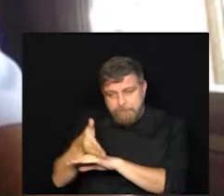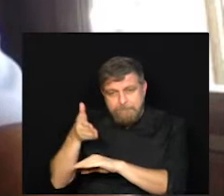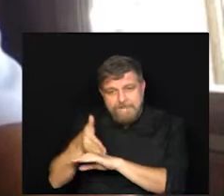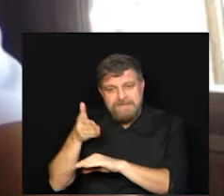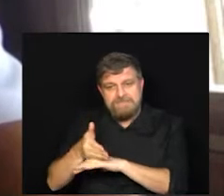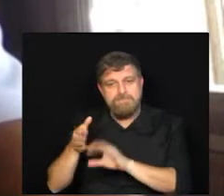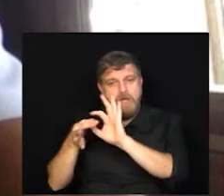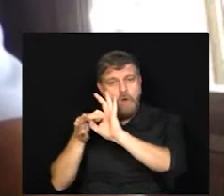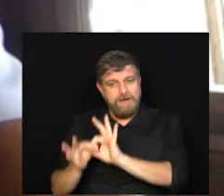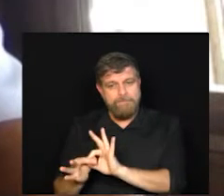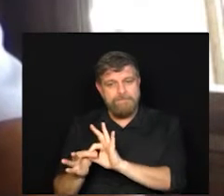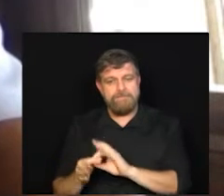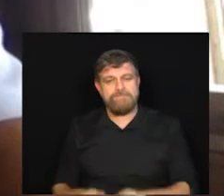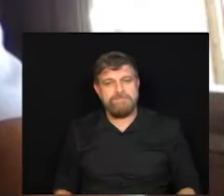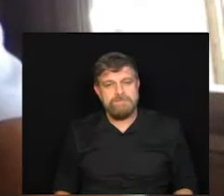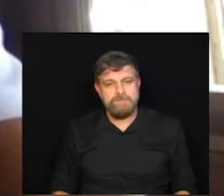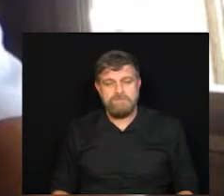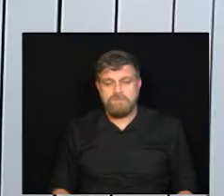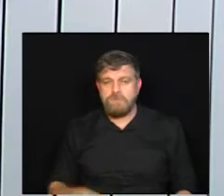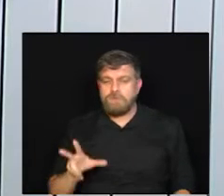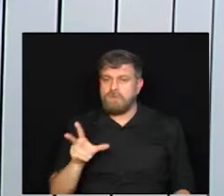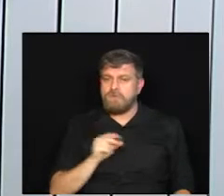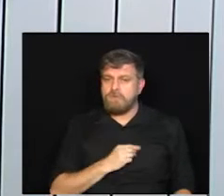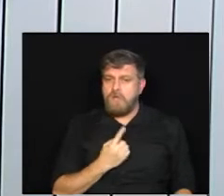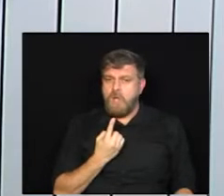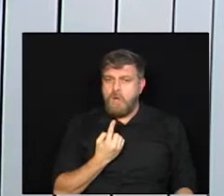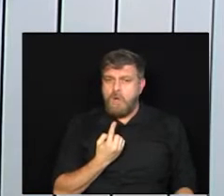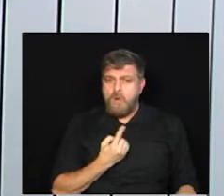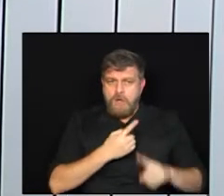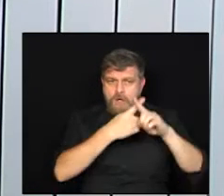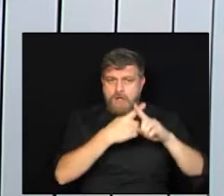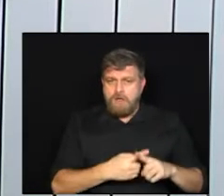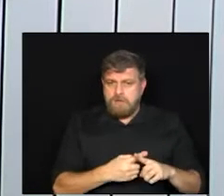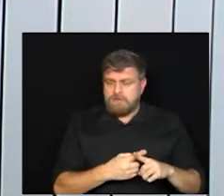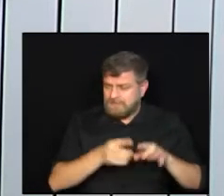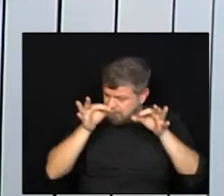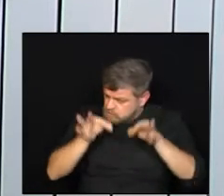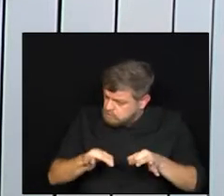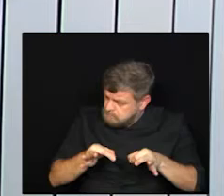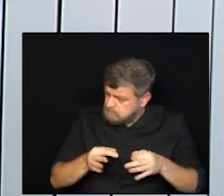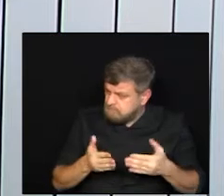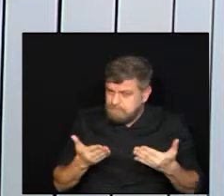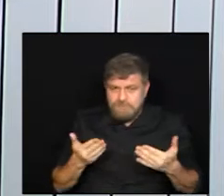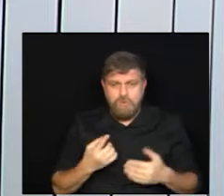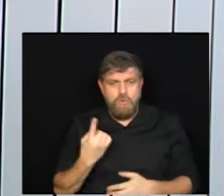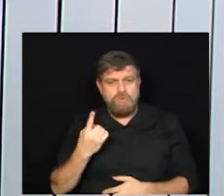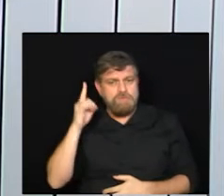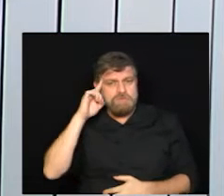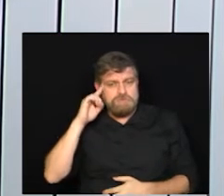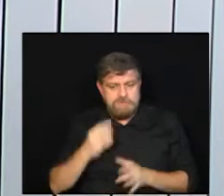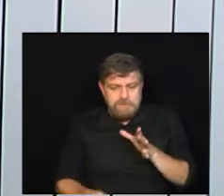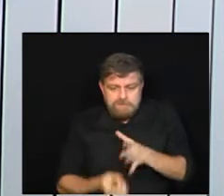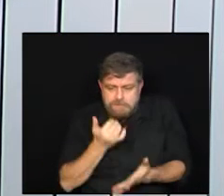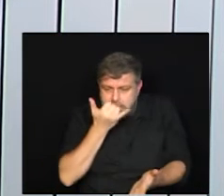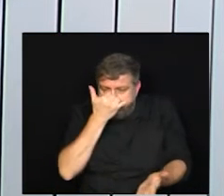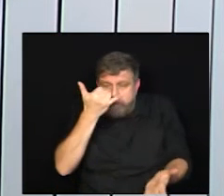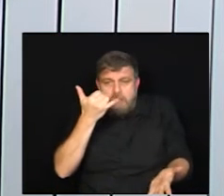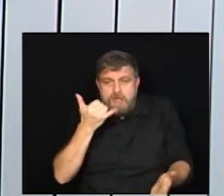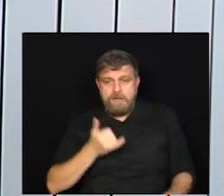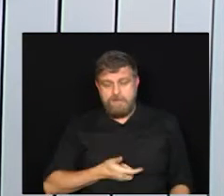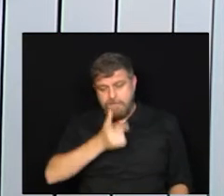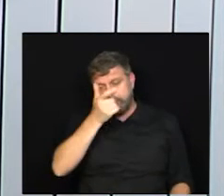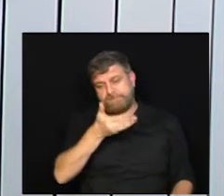classificar. Nossa, mas uma competição só não é muito justo, né? Porque um dia que acontece alguma